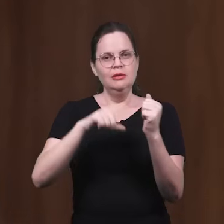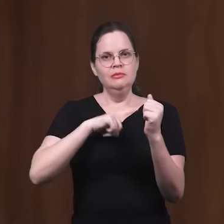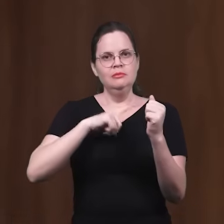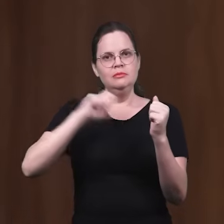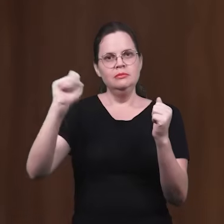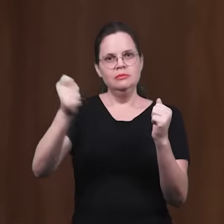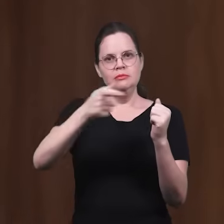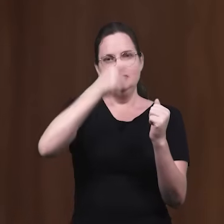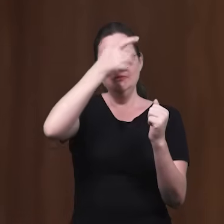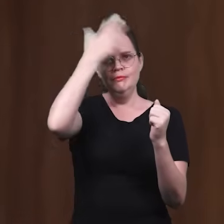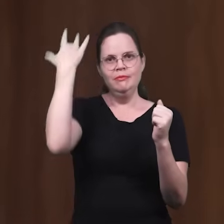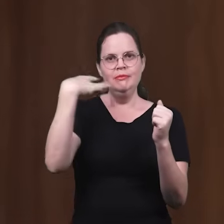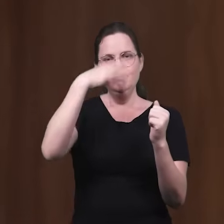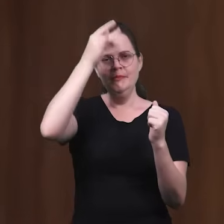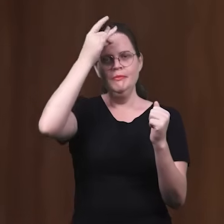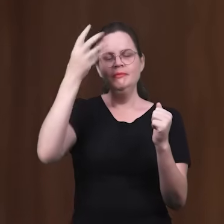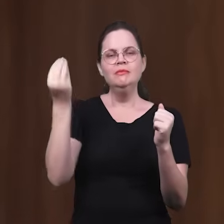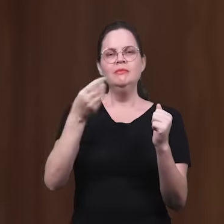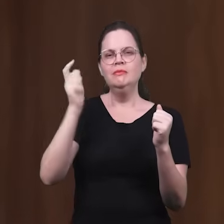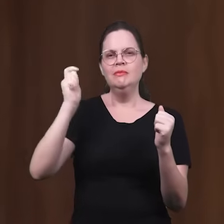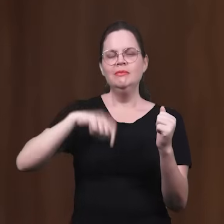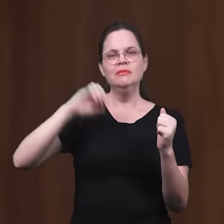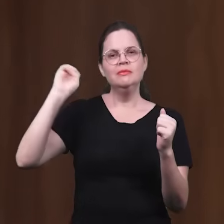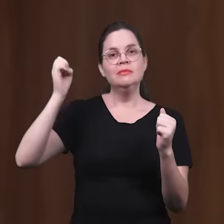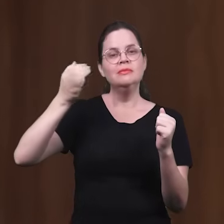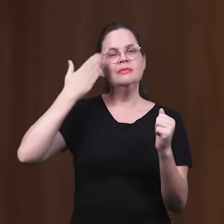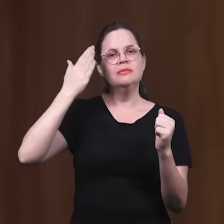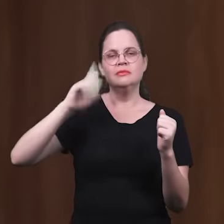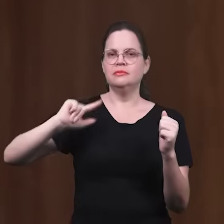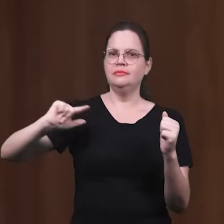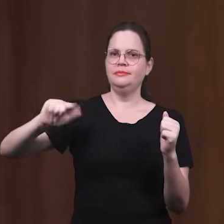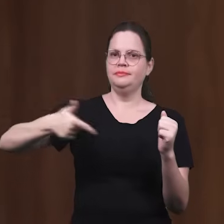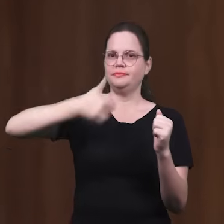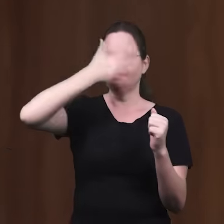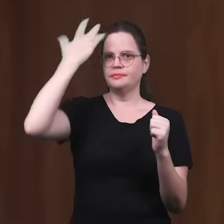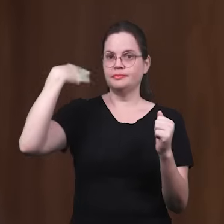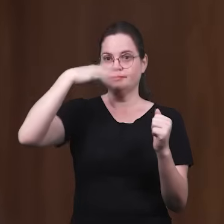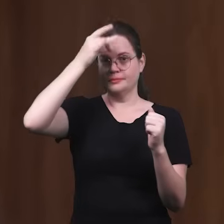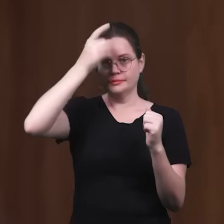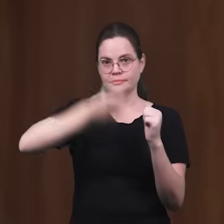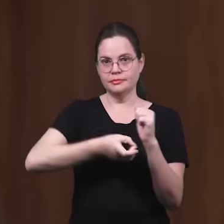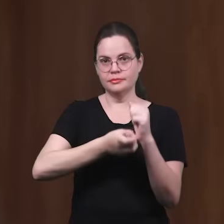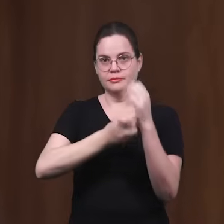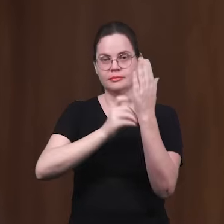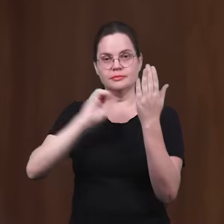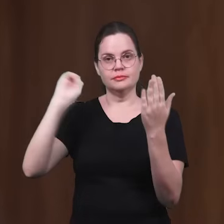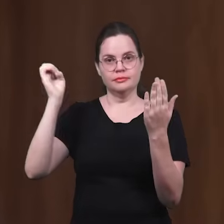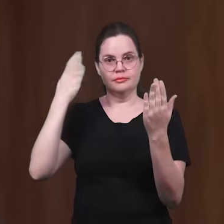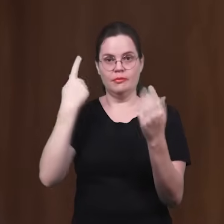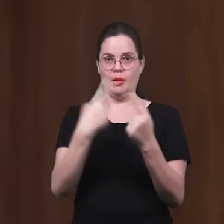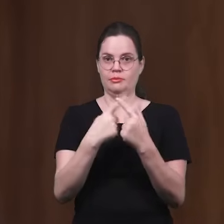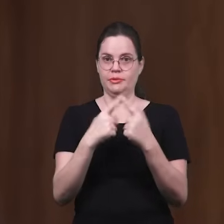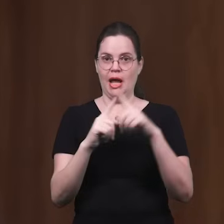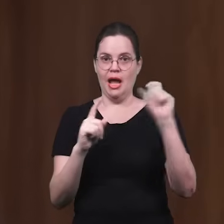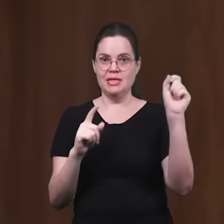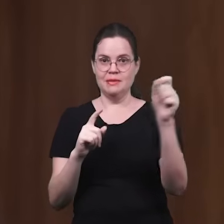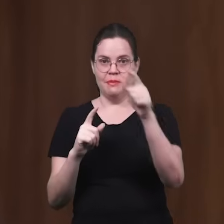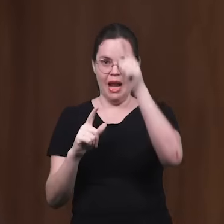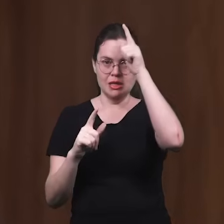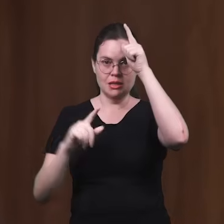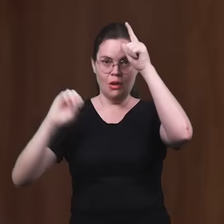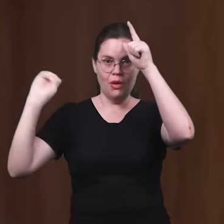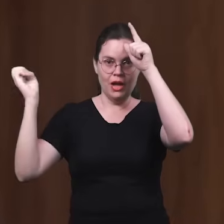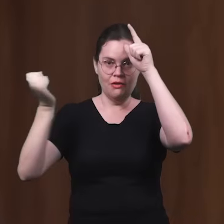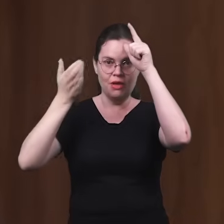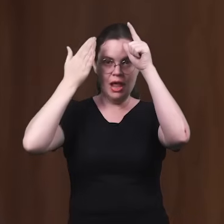só o autor para revelar. Ou seja, entre a inspiração e a revelação há um